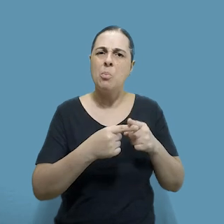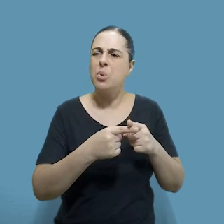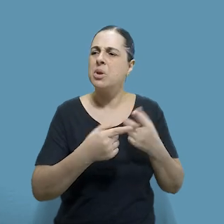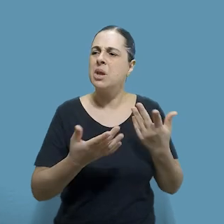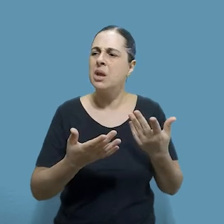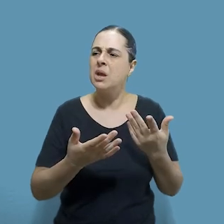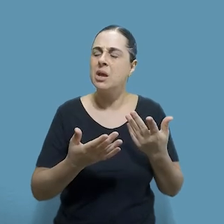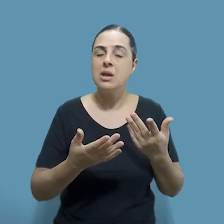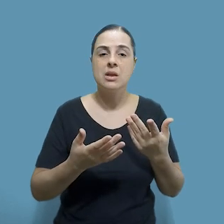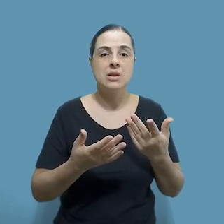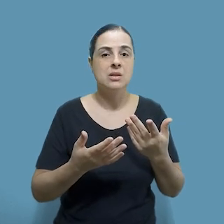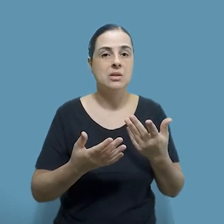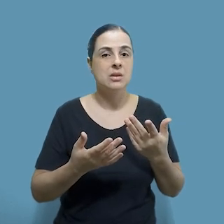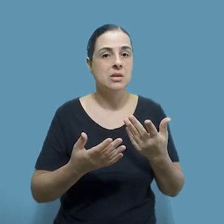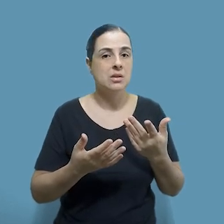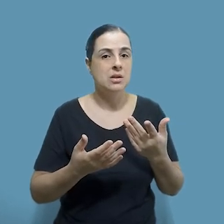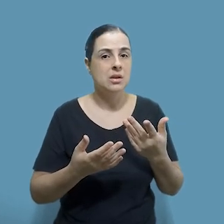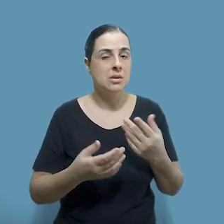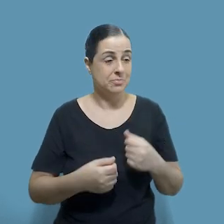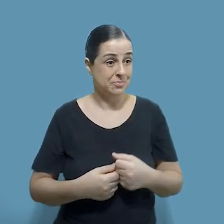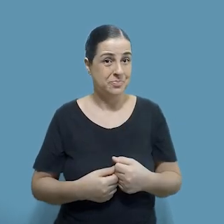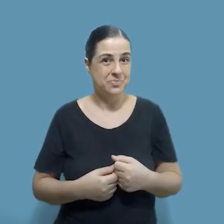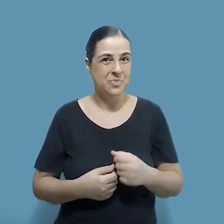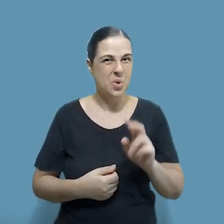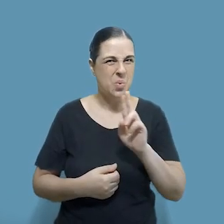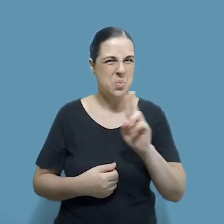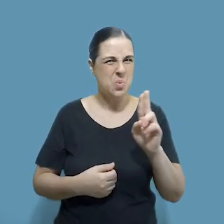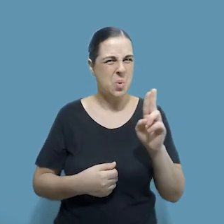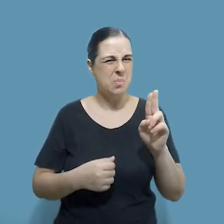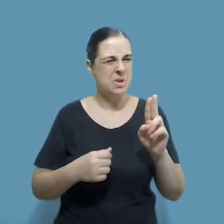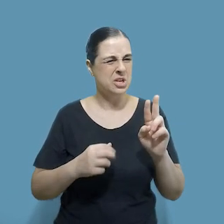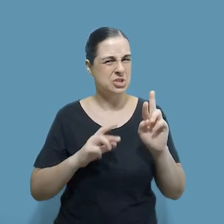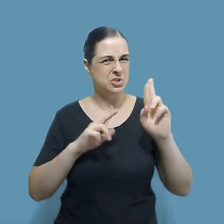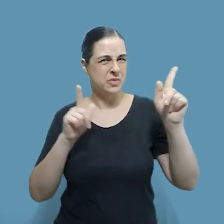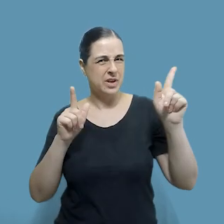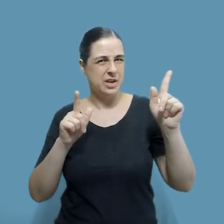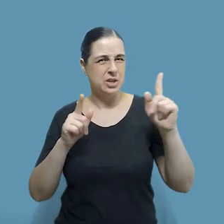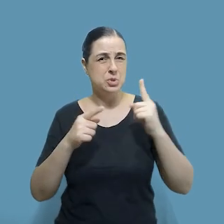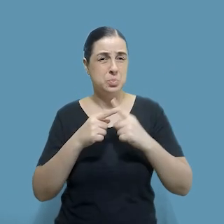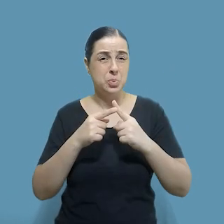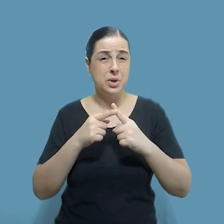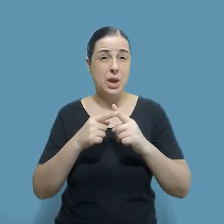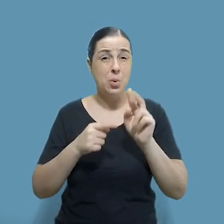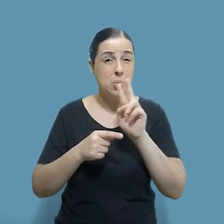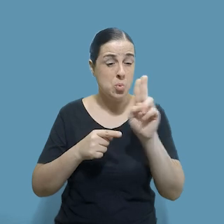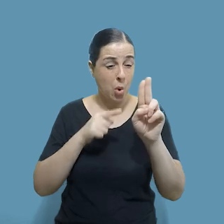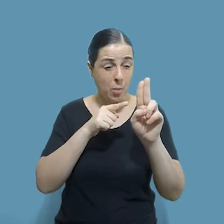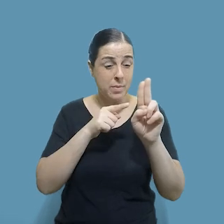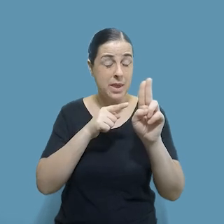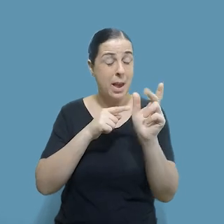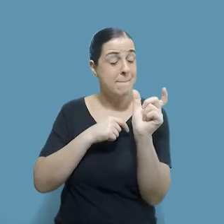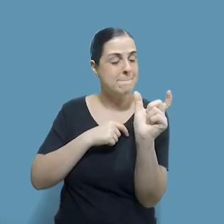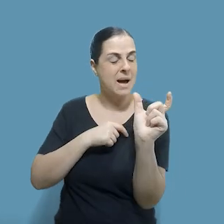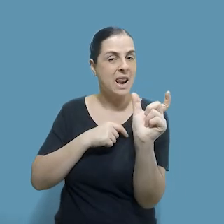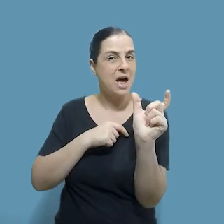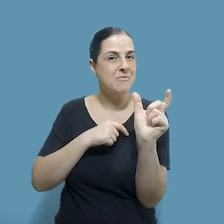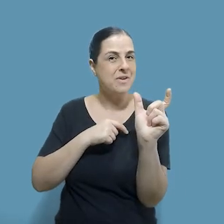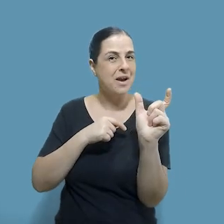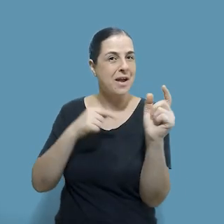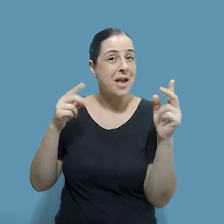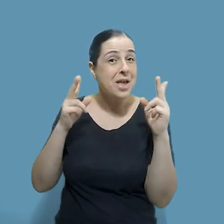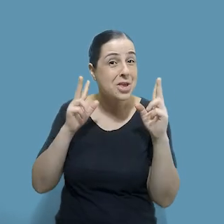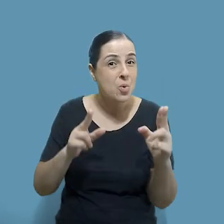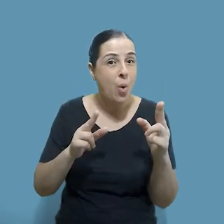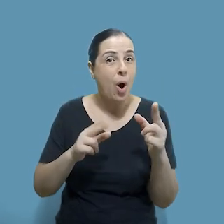porque a Ashoka foi um imperador indiano, e daí que deu o nome, porque foi uma pessoa maravilhosa,